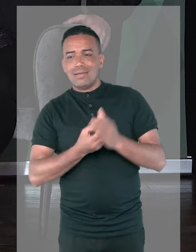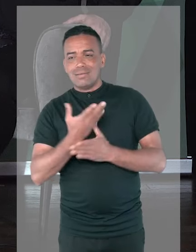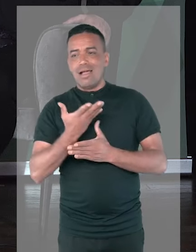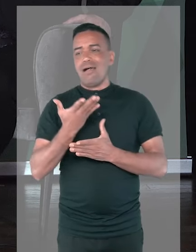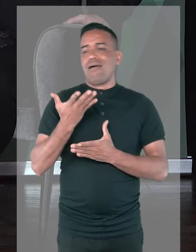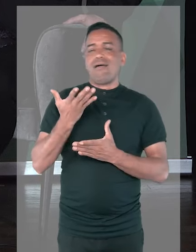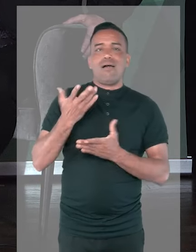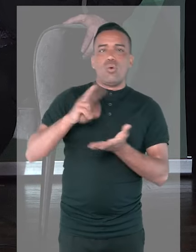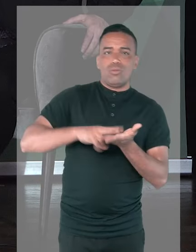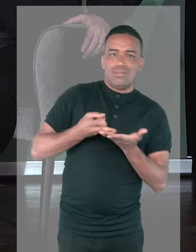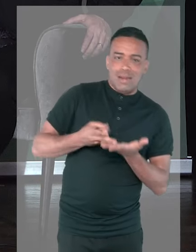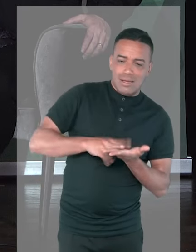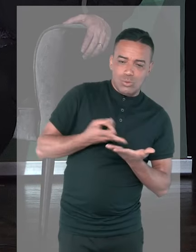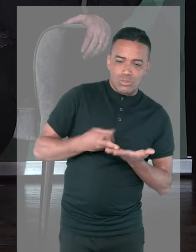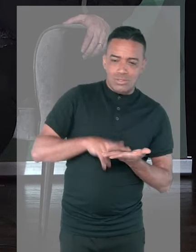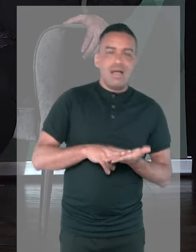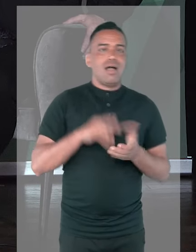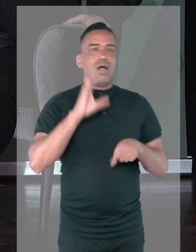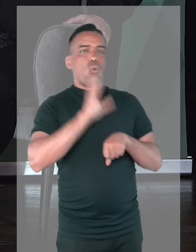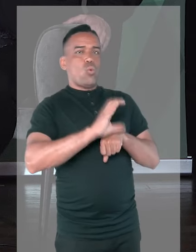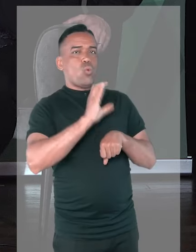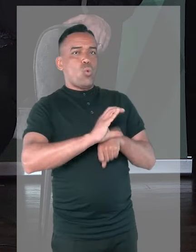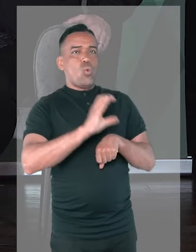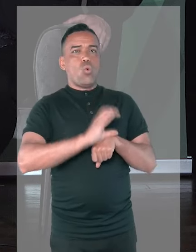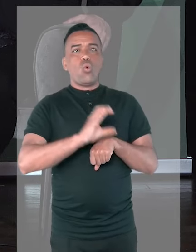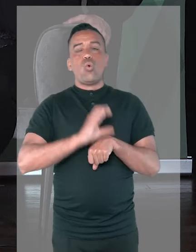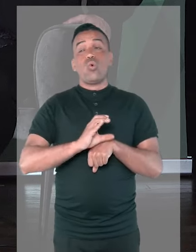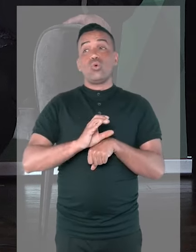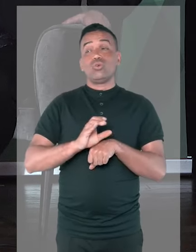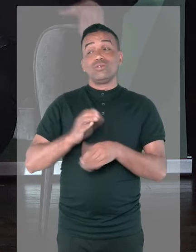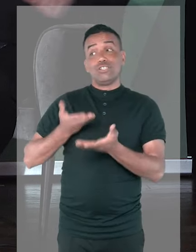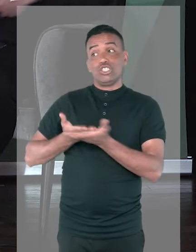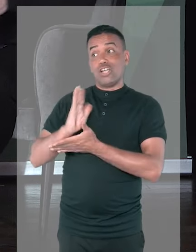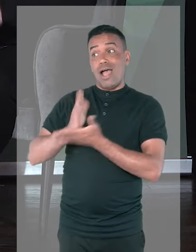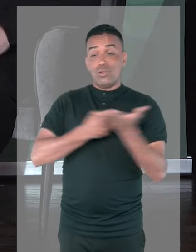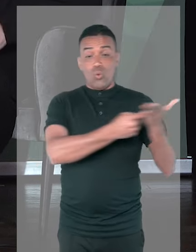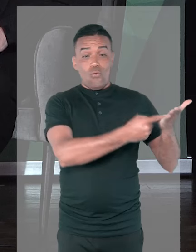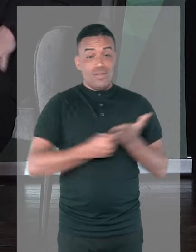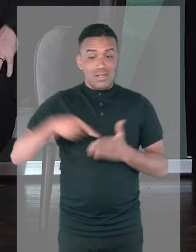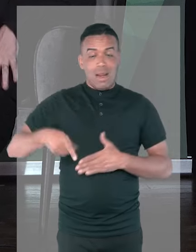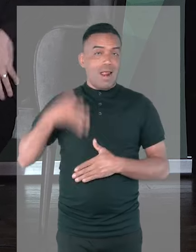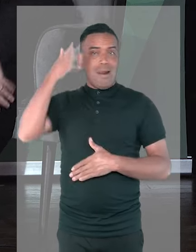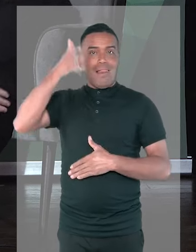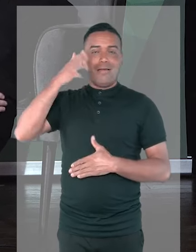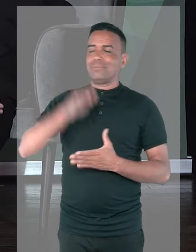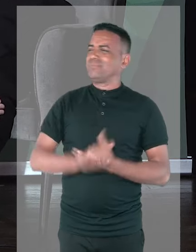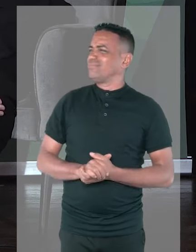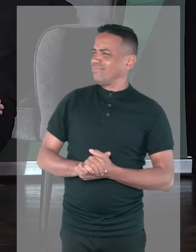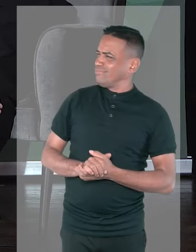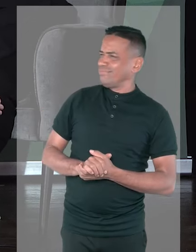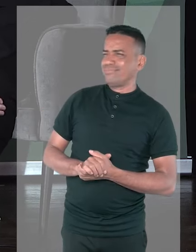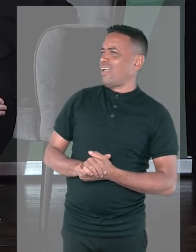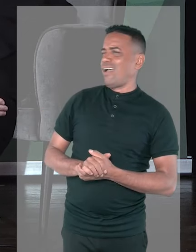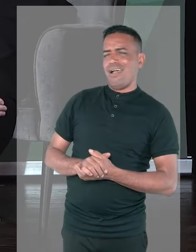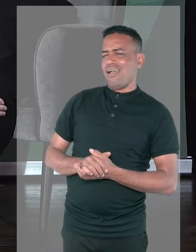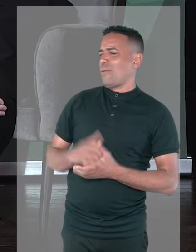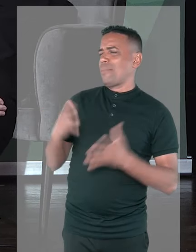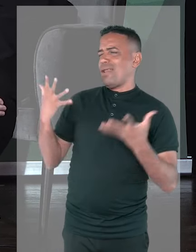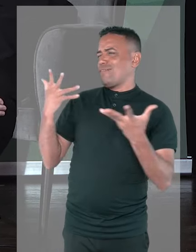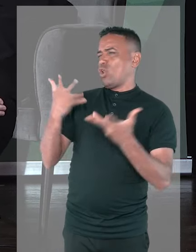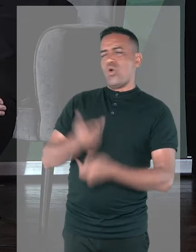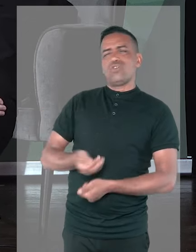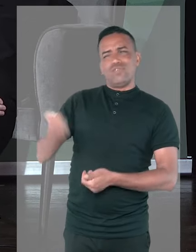produção, tradução, curso e uns chatos que te convidam aqui como eu para você poder falar? Chatos maravilhosos, né?